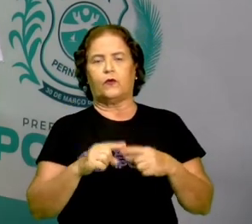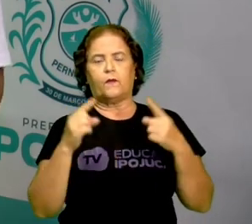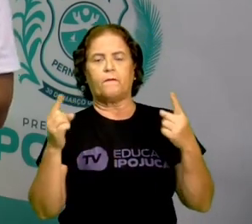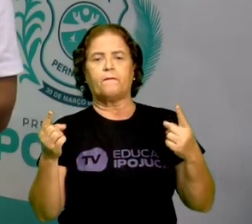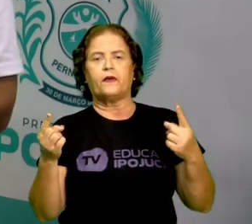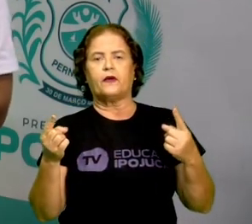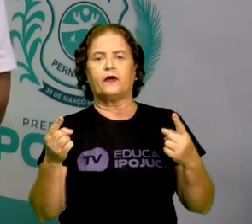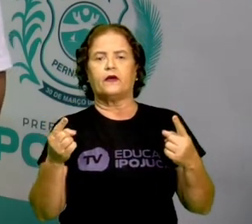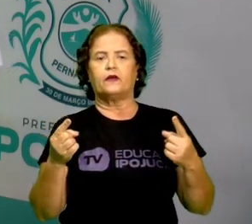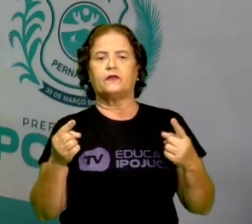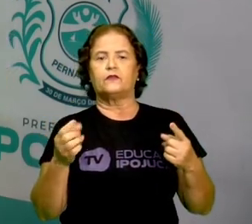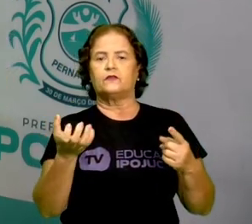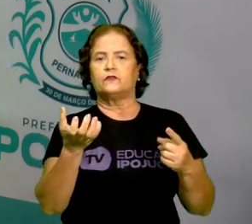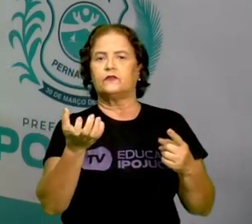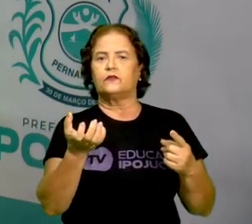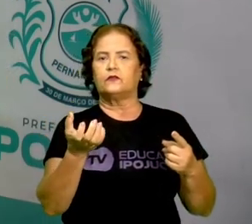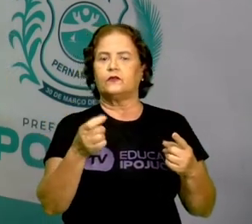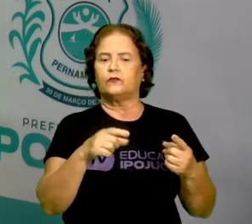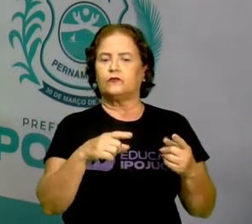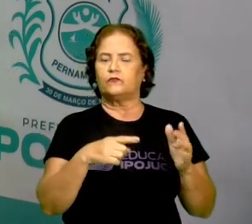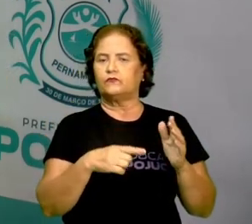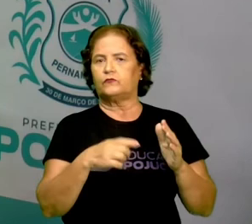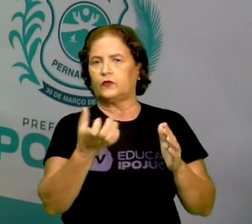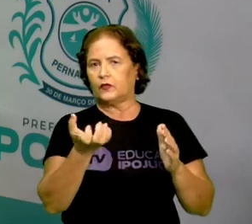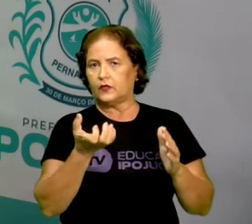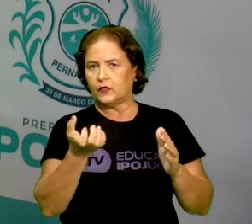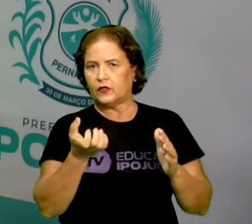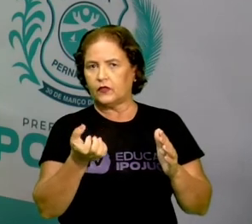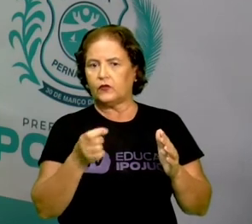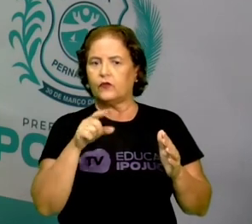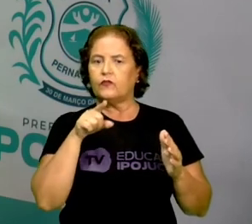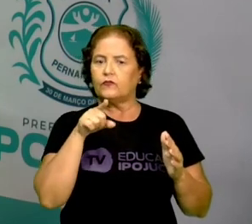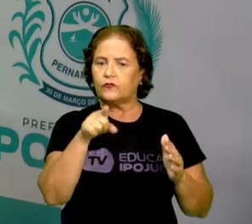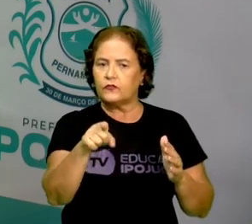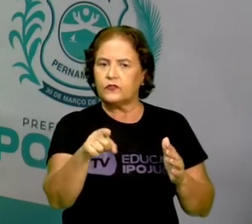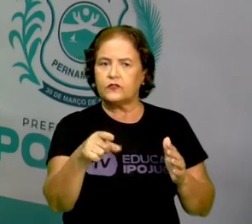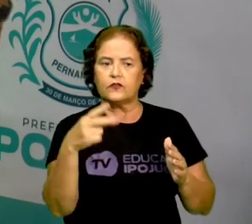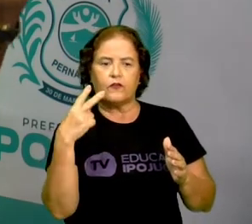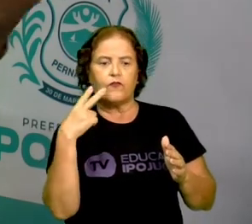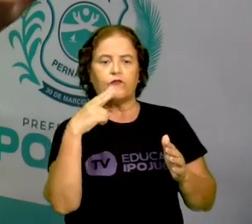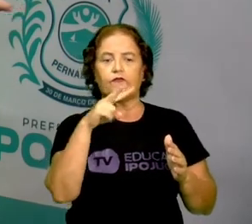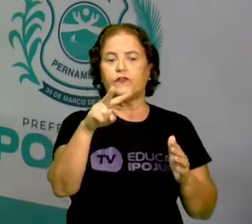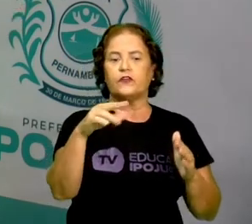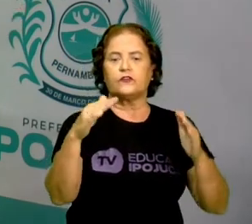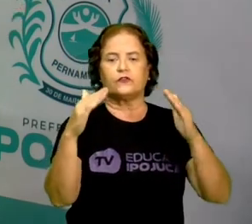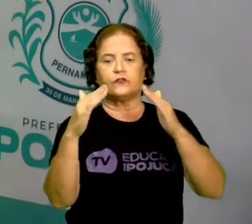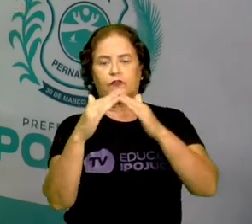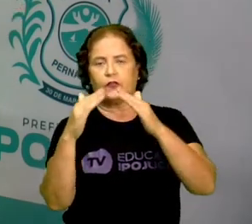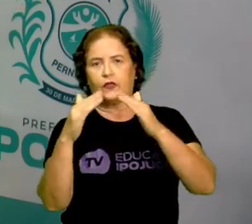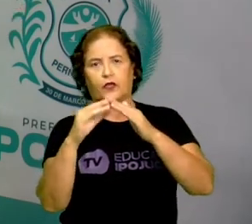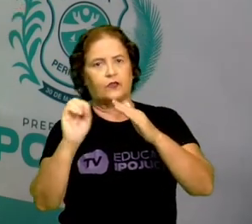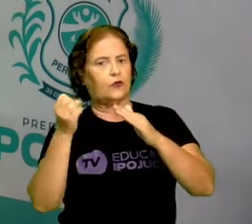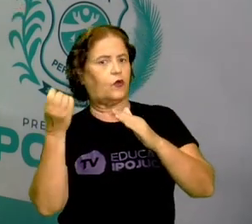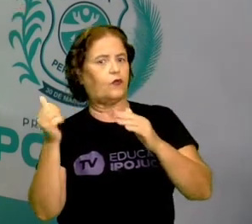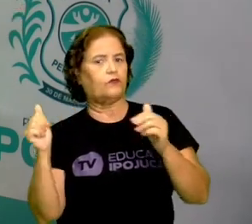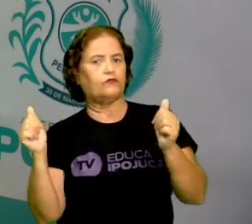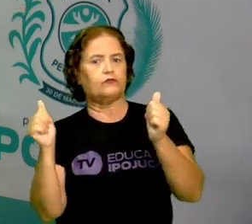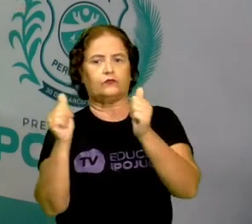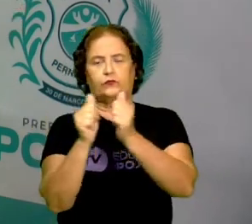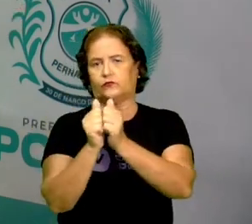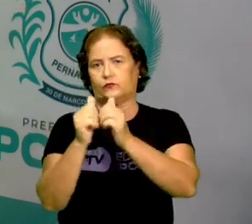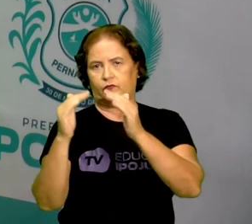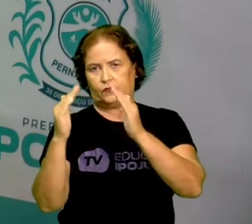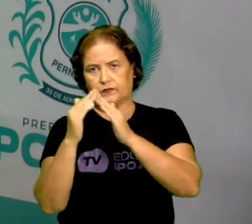trago essa observação agora para que você visualize na sua casa ou na aproximação da sua